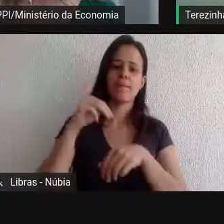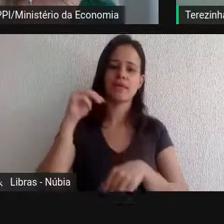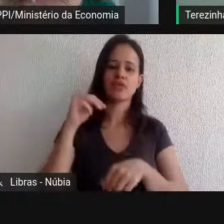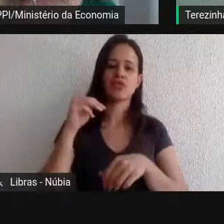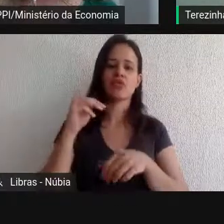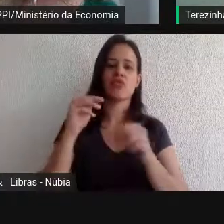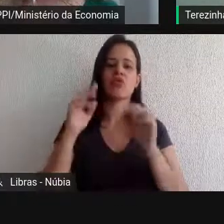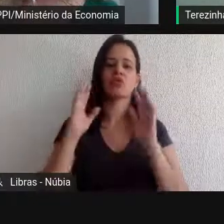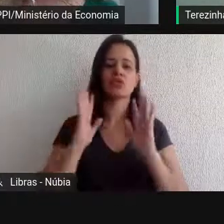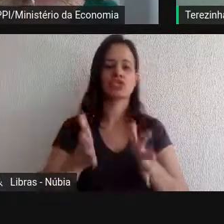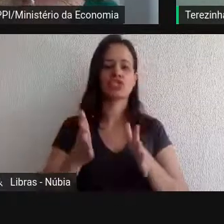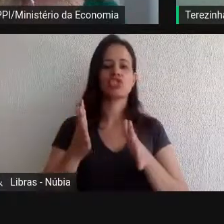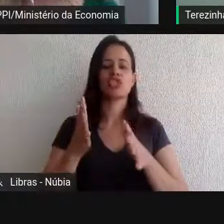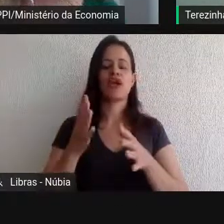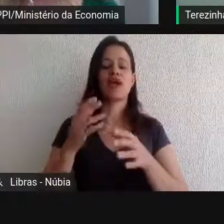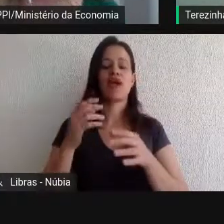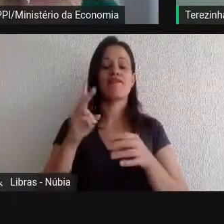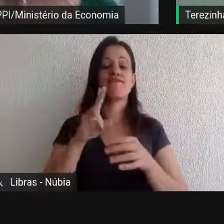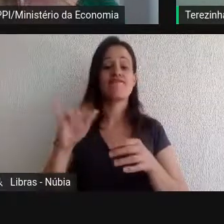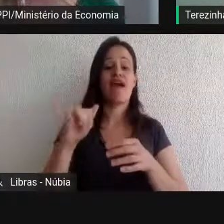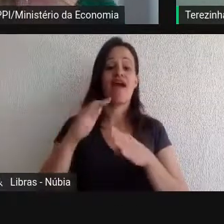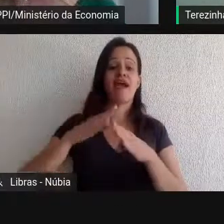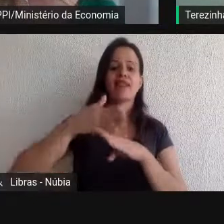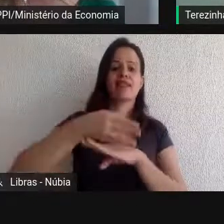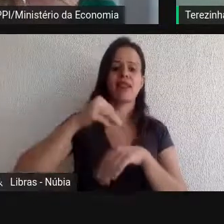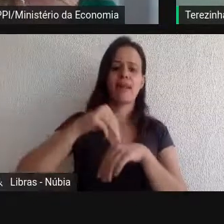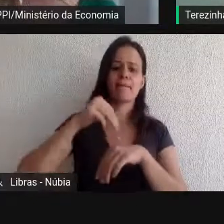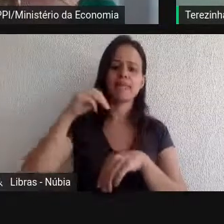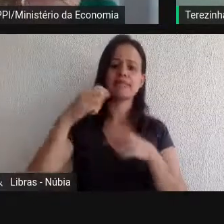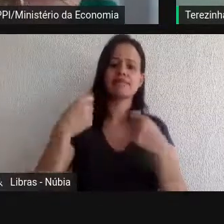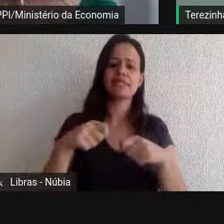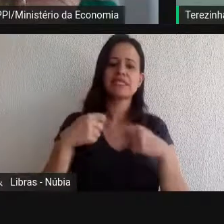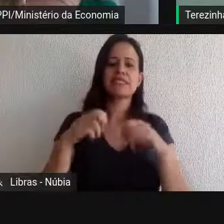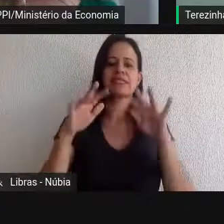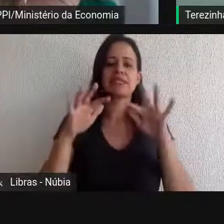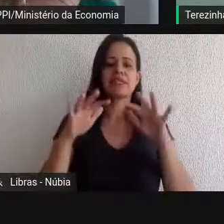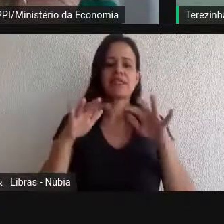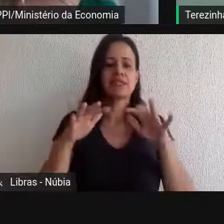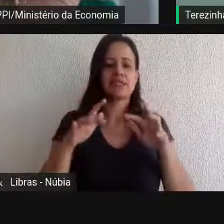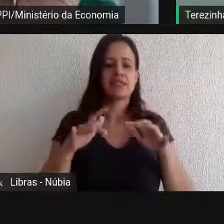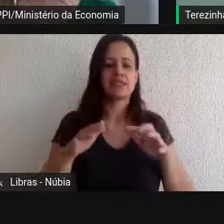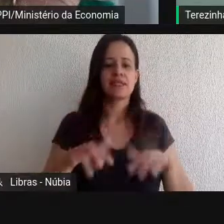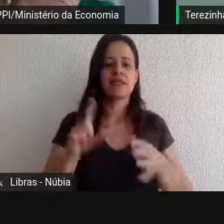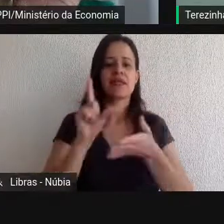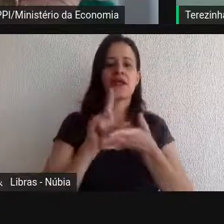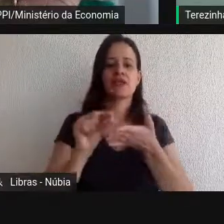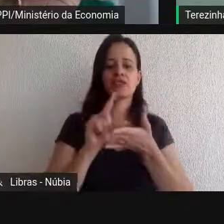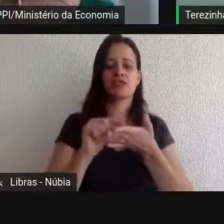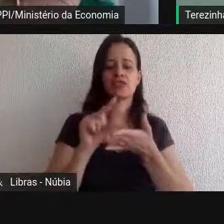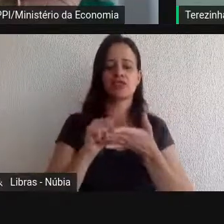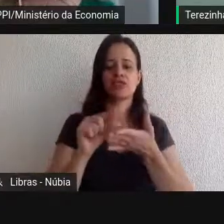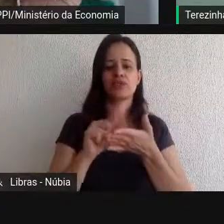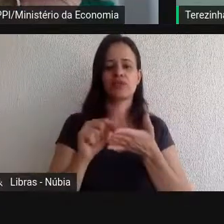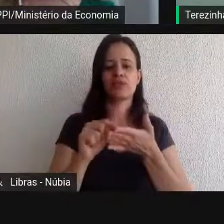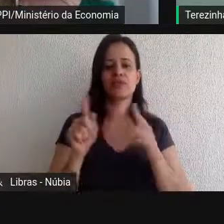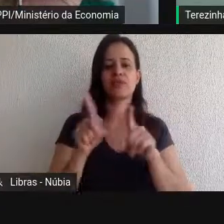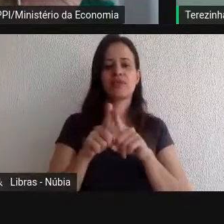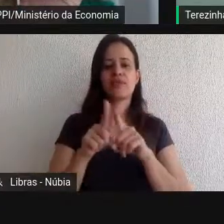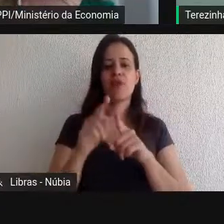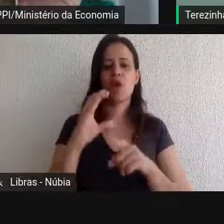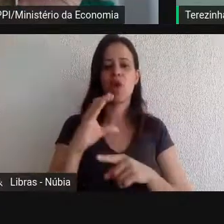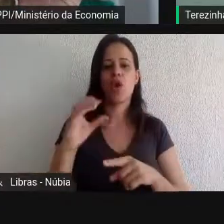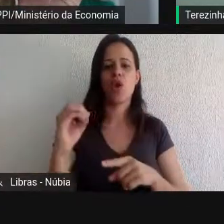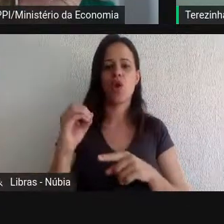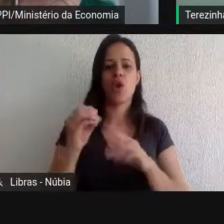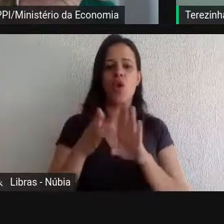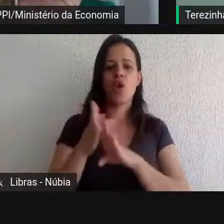futuros egressos do mestrado que escrevam seus artigos científicos em coorientação com